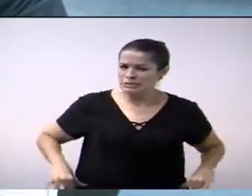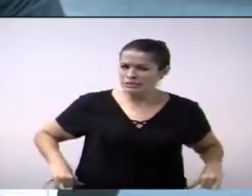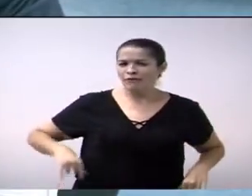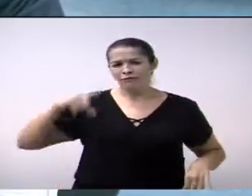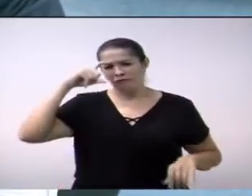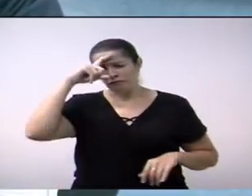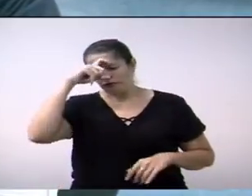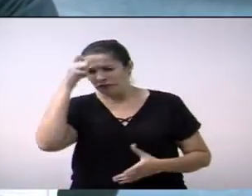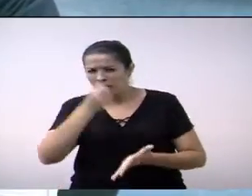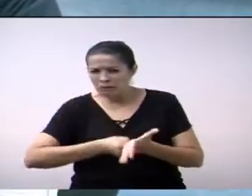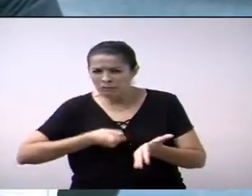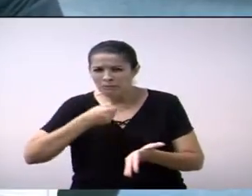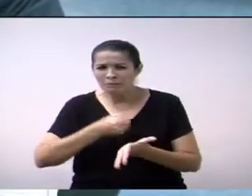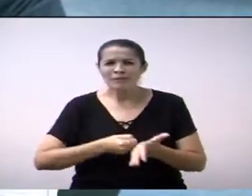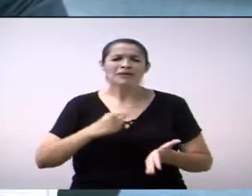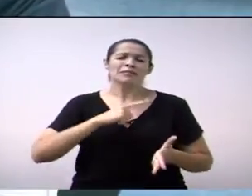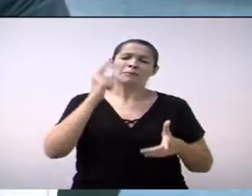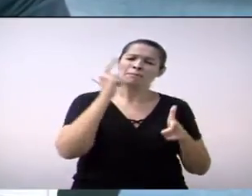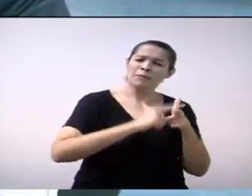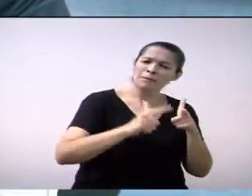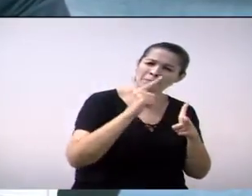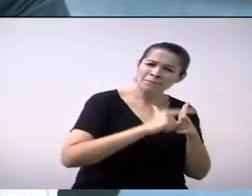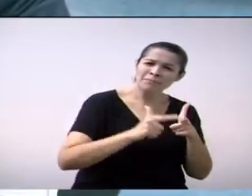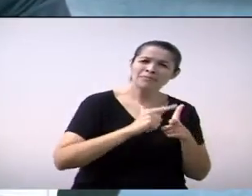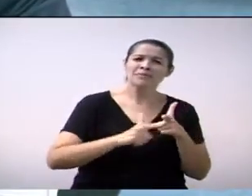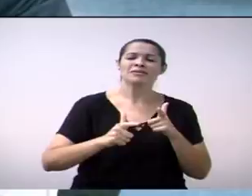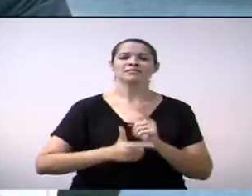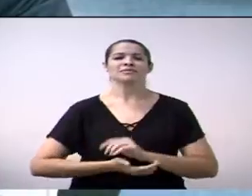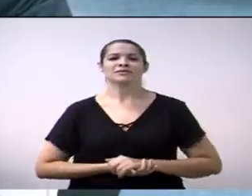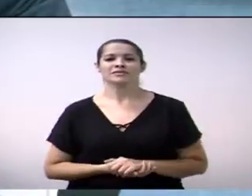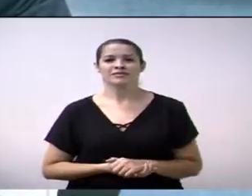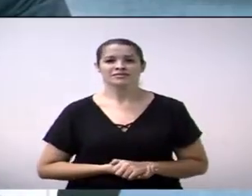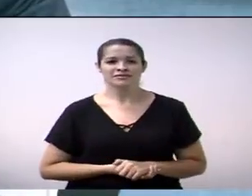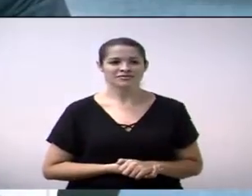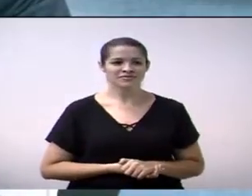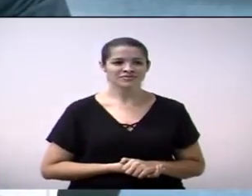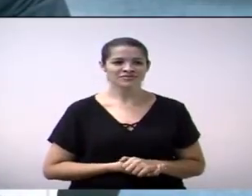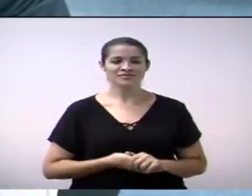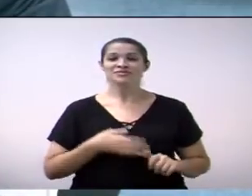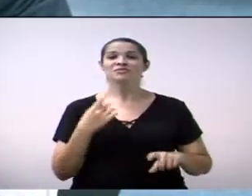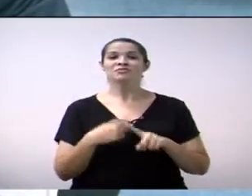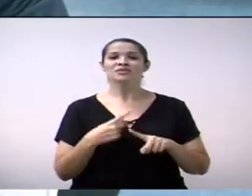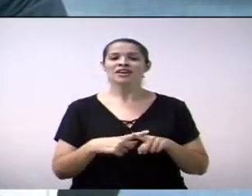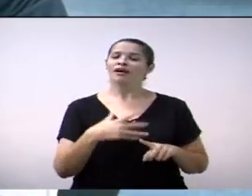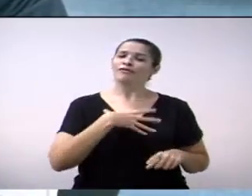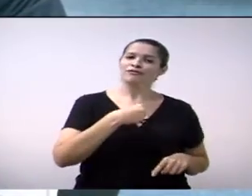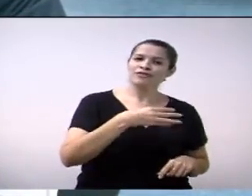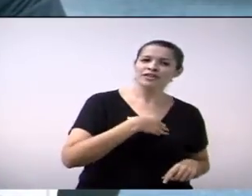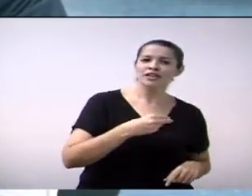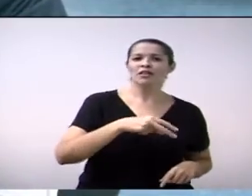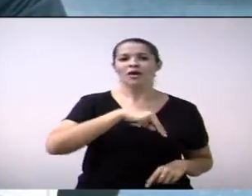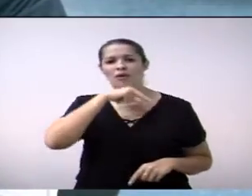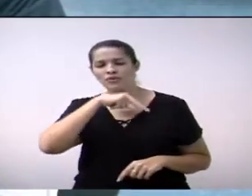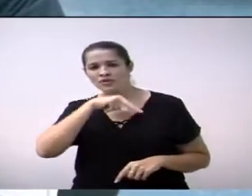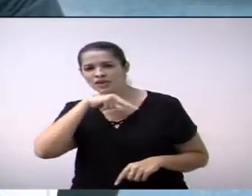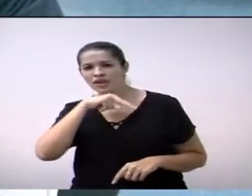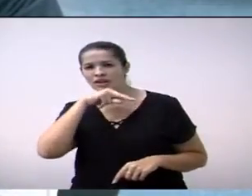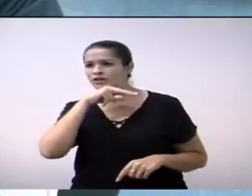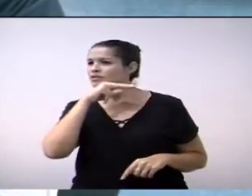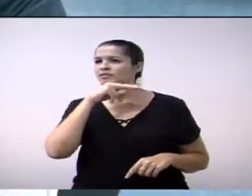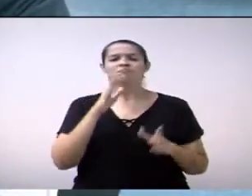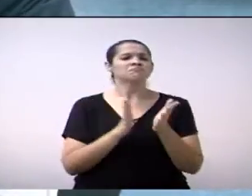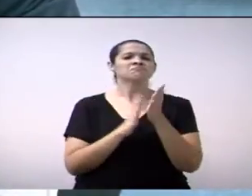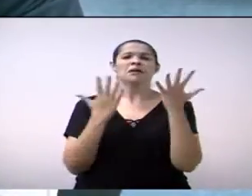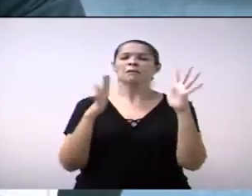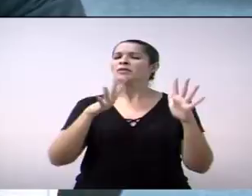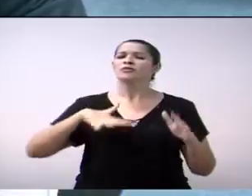e enfrentam os desafios do presente por amor aos filhos, aos netos, bisnetos e por aí vai. Parabéns a todas as